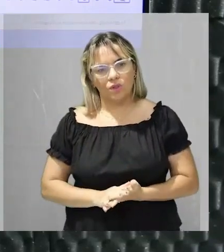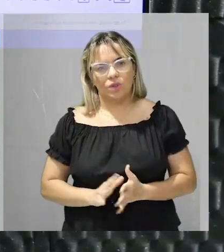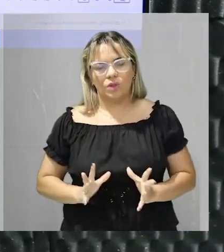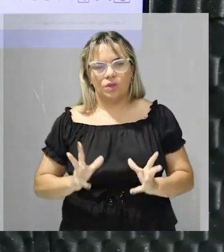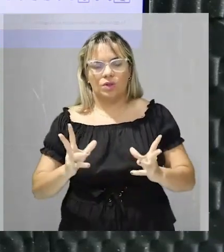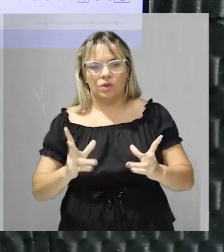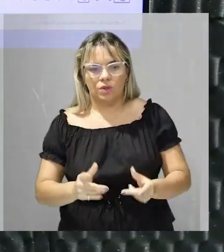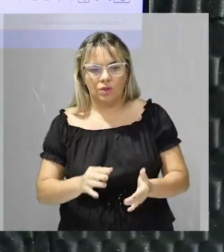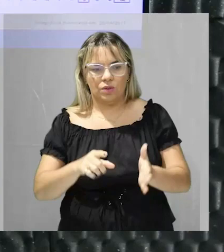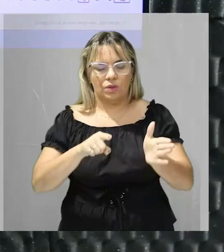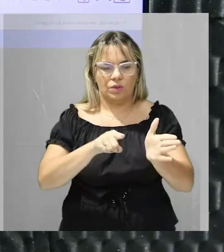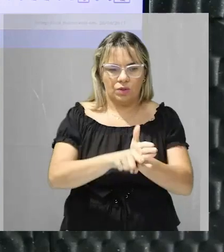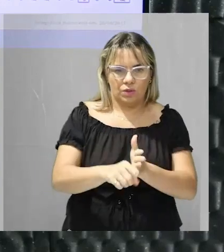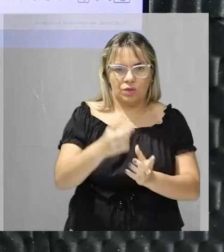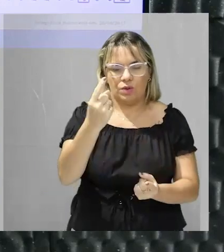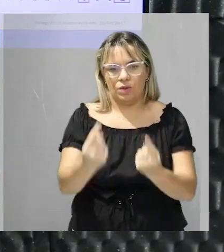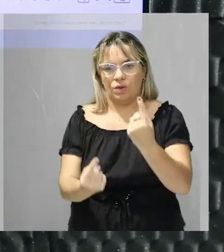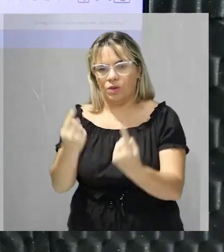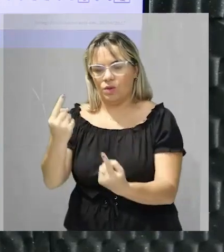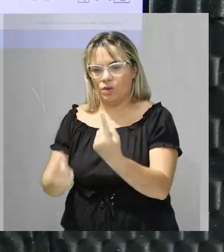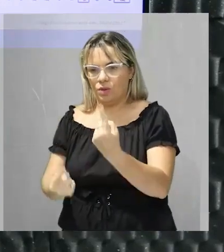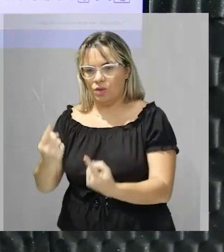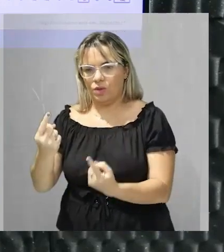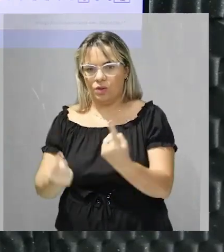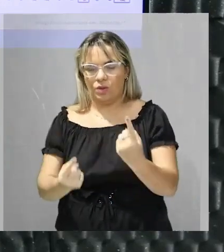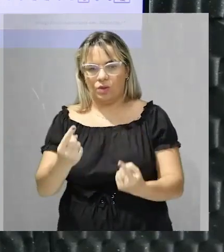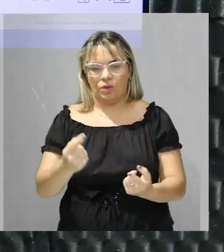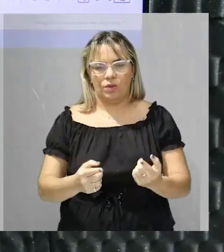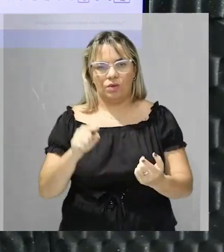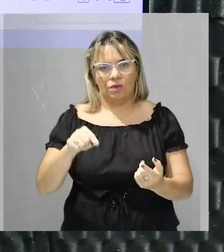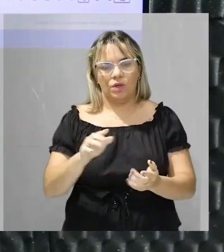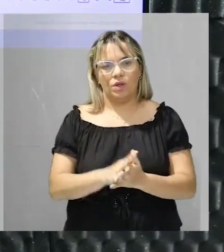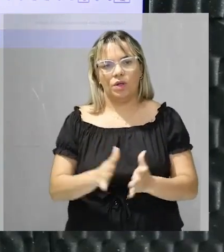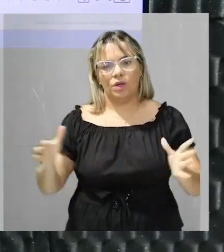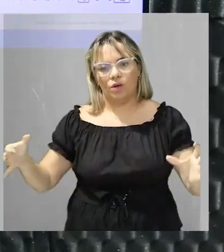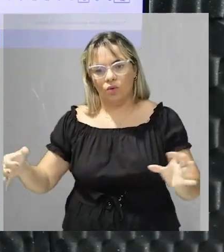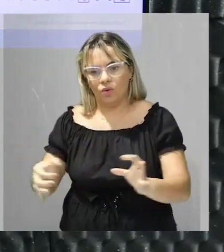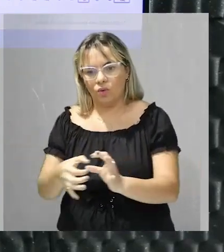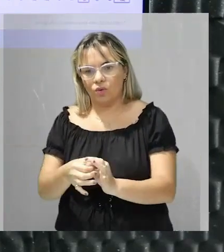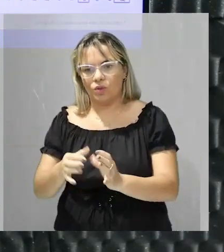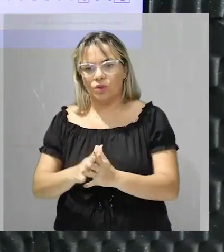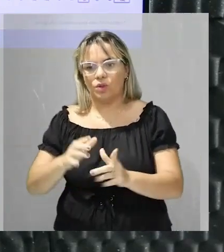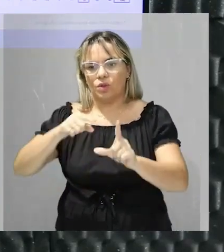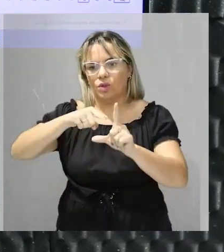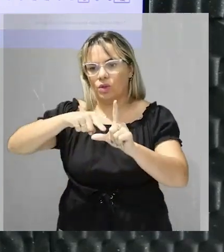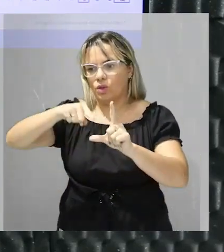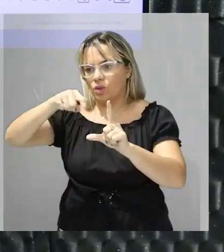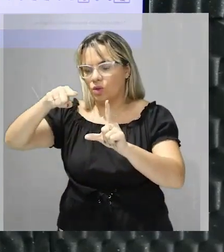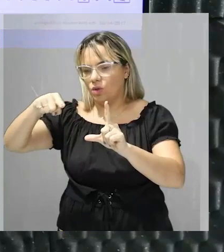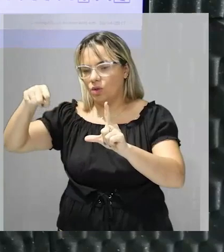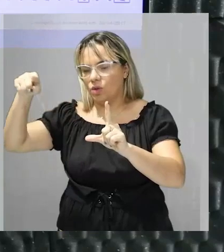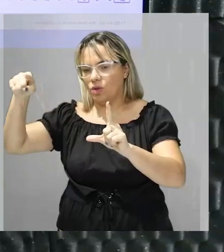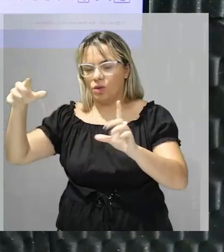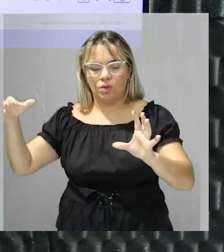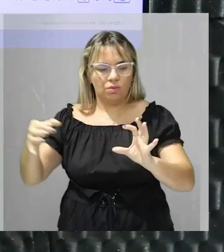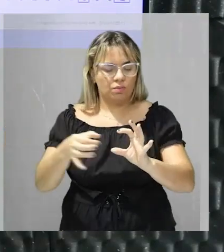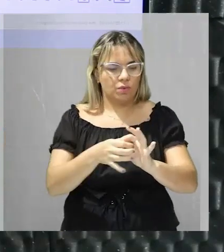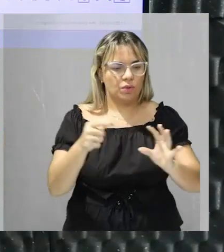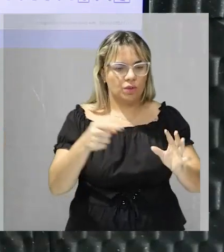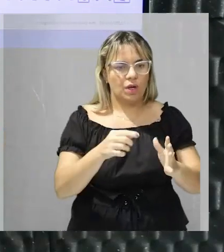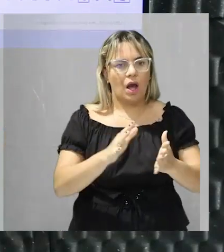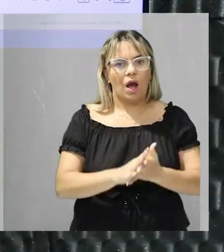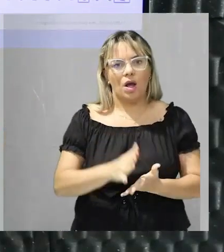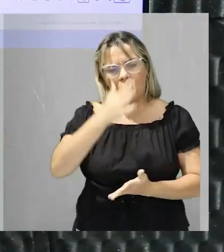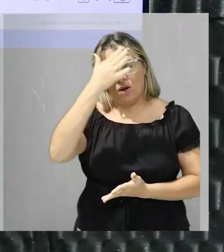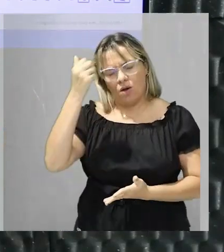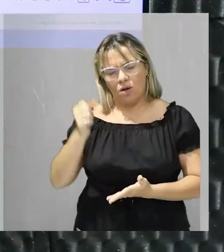envolveram o assunto estatístico que vier acompanhada de um gráfico aqui não se esqueça de já localizar essa informação